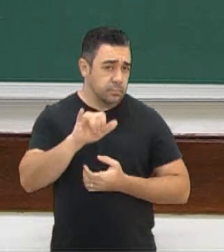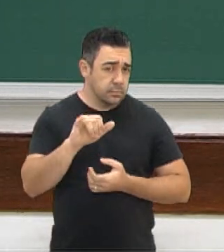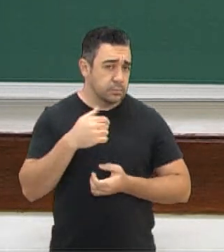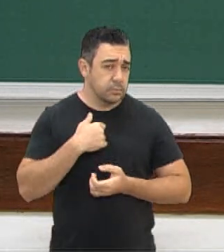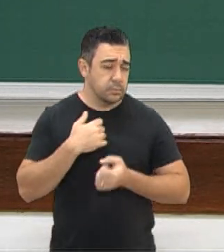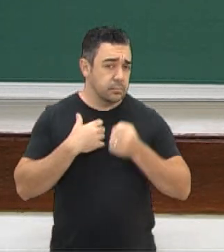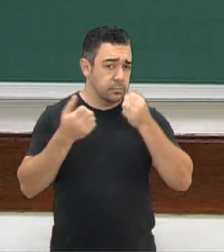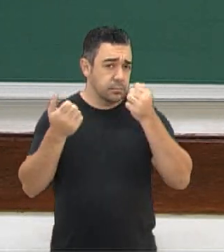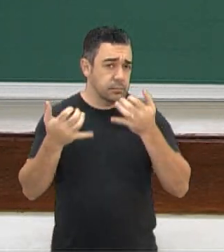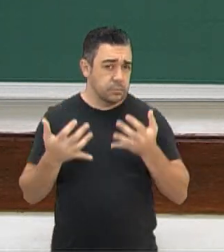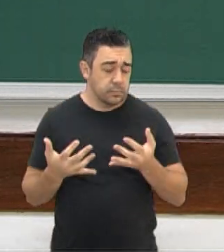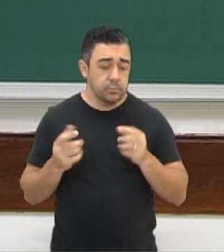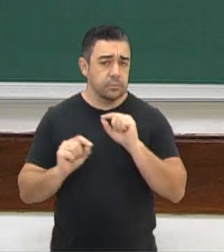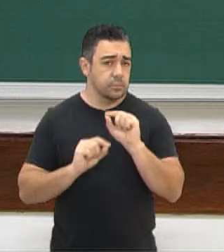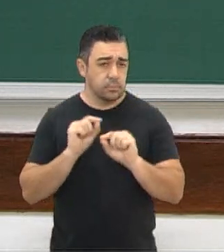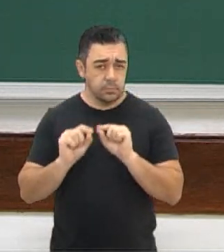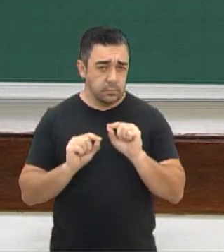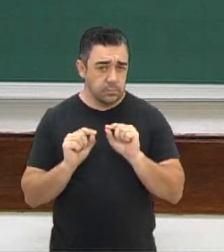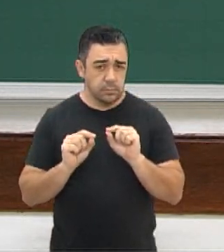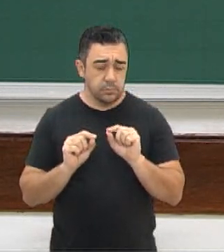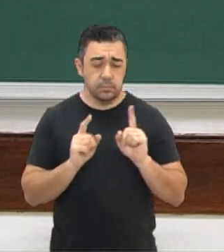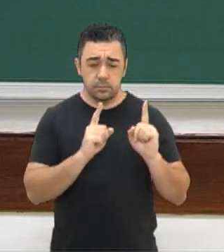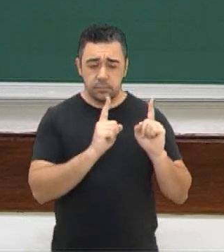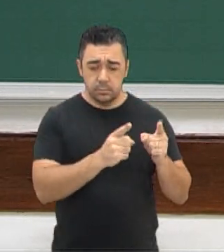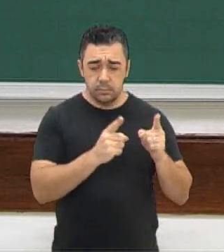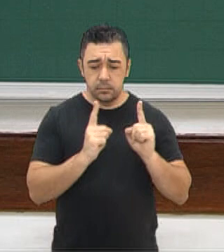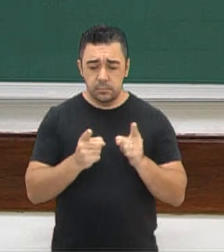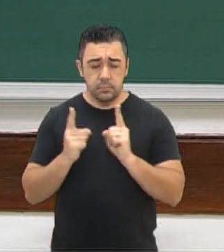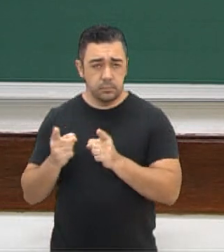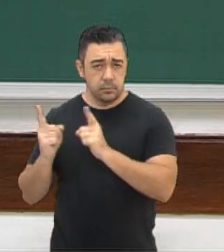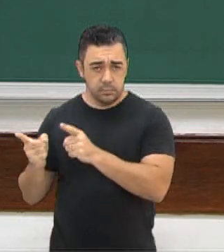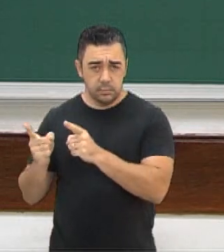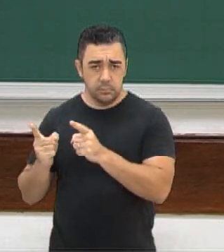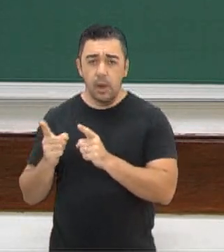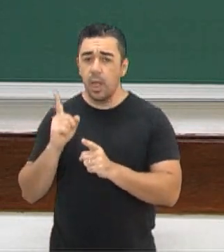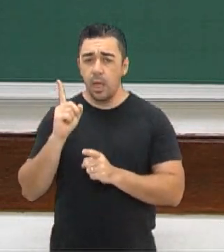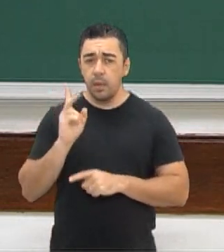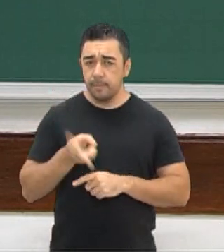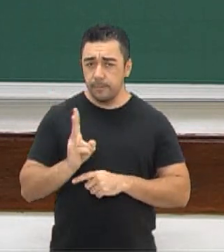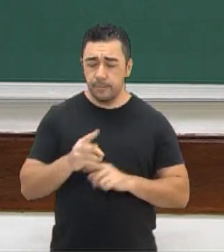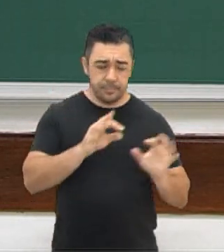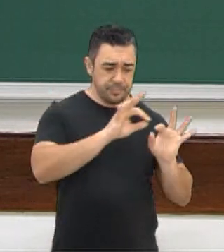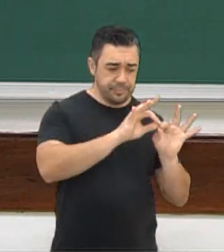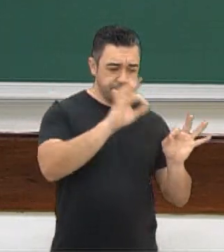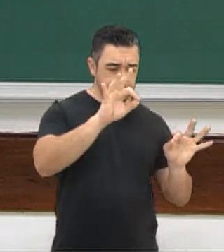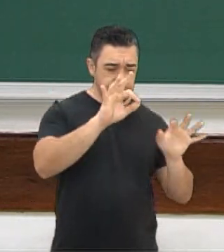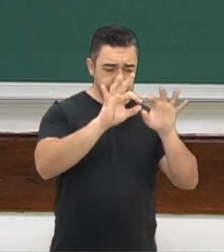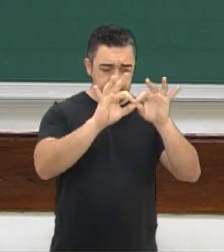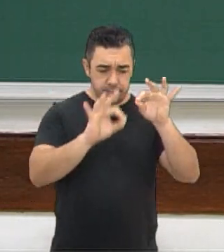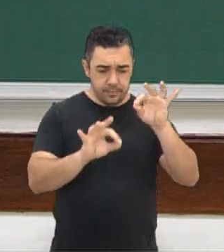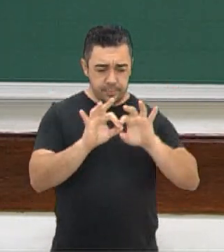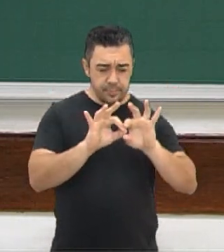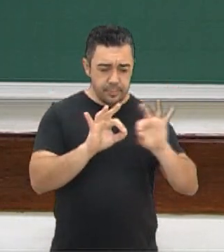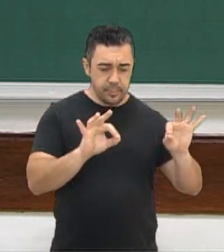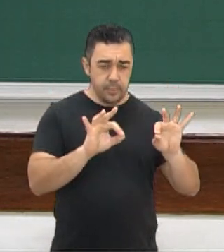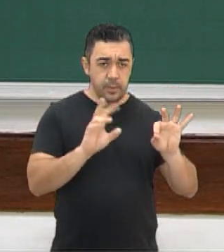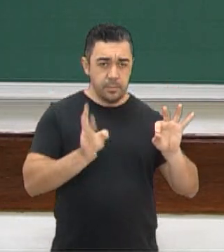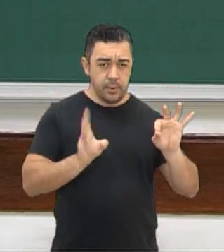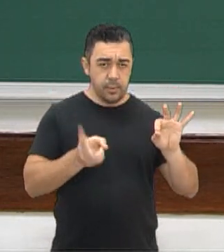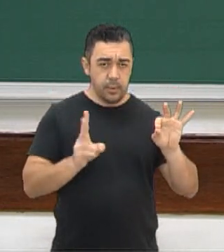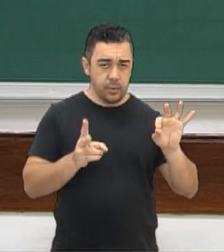estou falando que essas figuras possuem a mesma medida dentro delas e que o